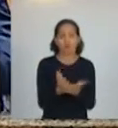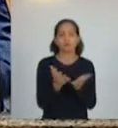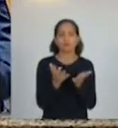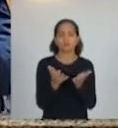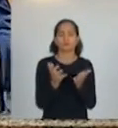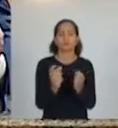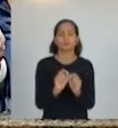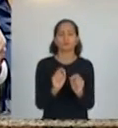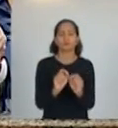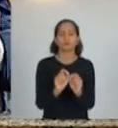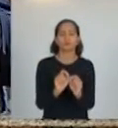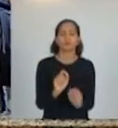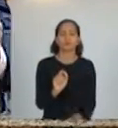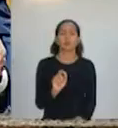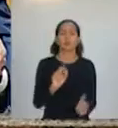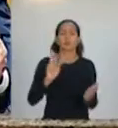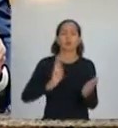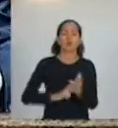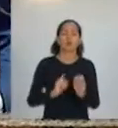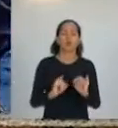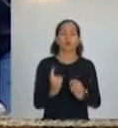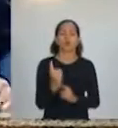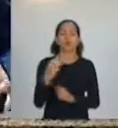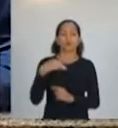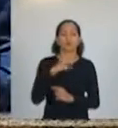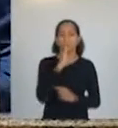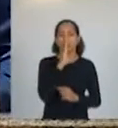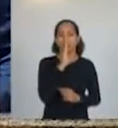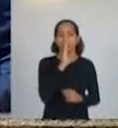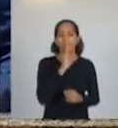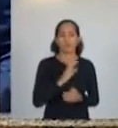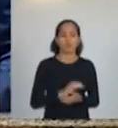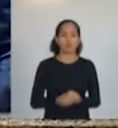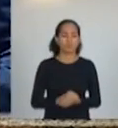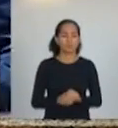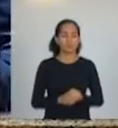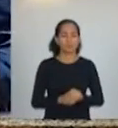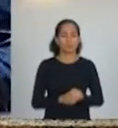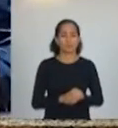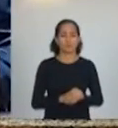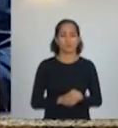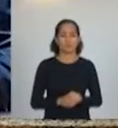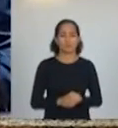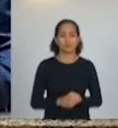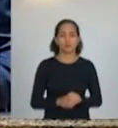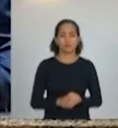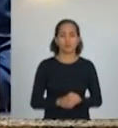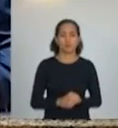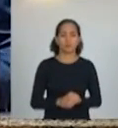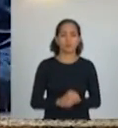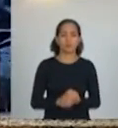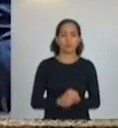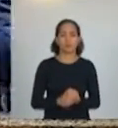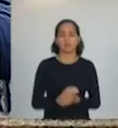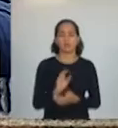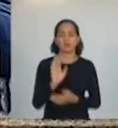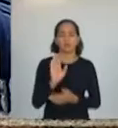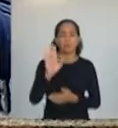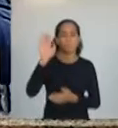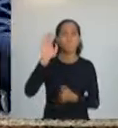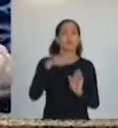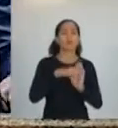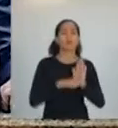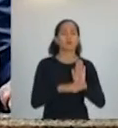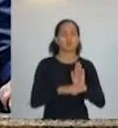querem fazer registro de um minuto de silêncio. Pela ordem, senhor presidente. Pela ordem. Quem fez solicitação pela ordem? Está baixo o